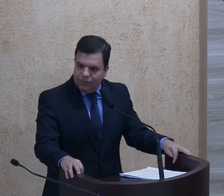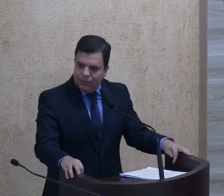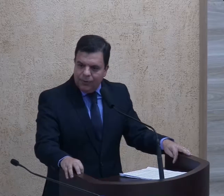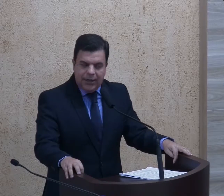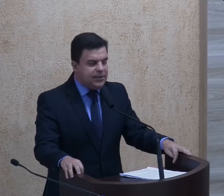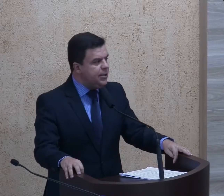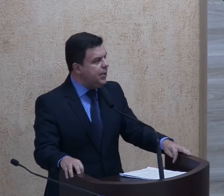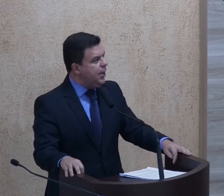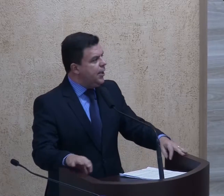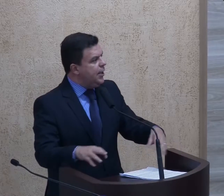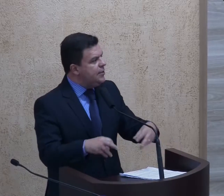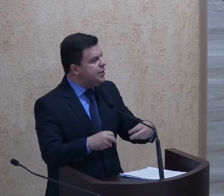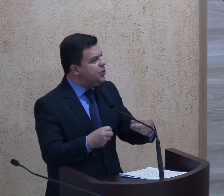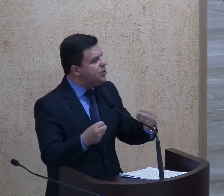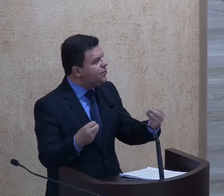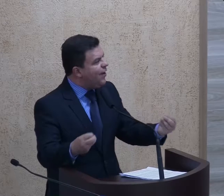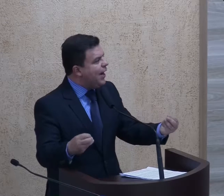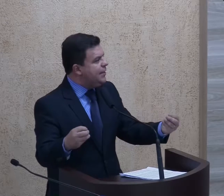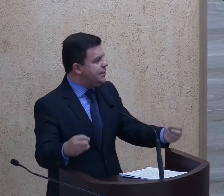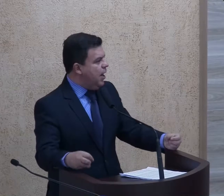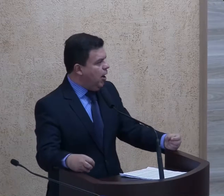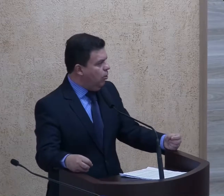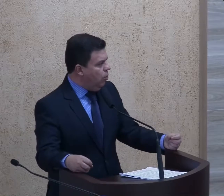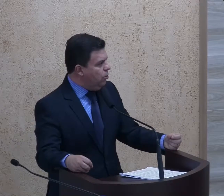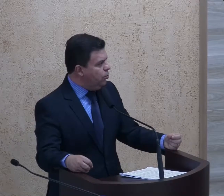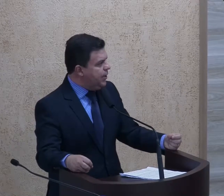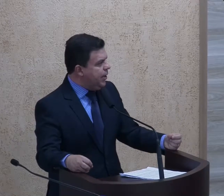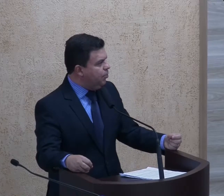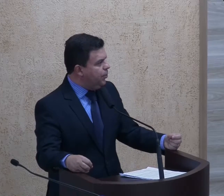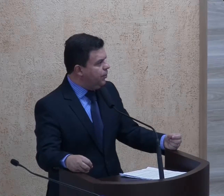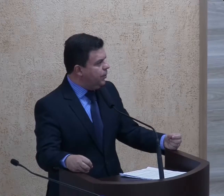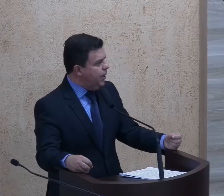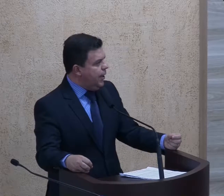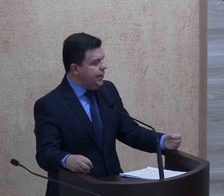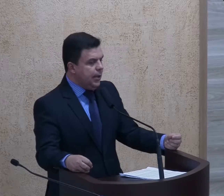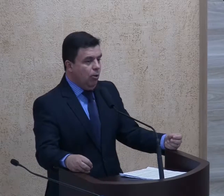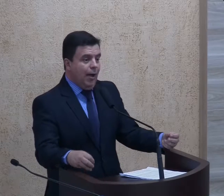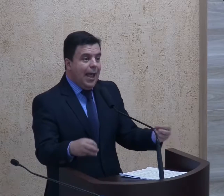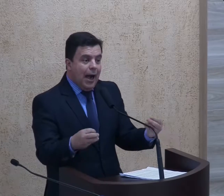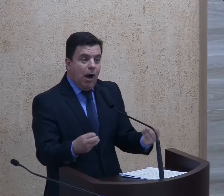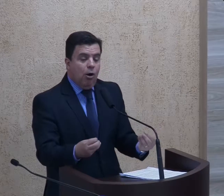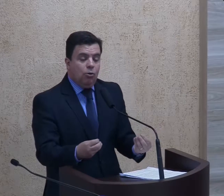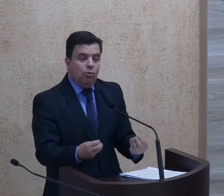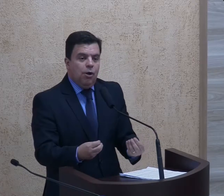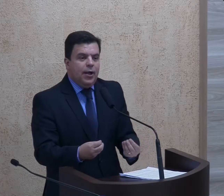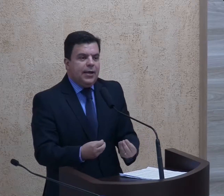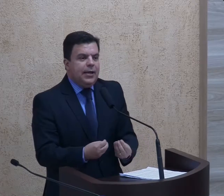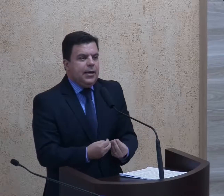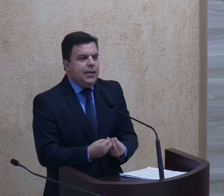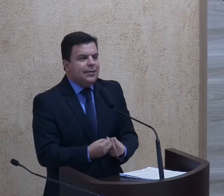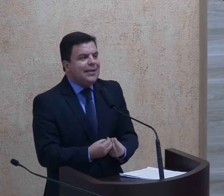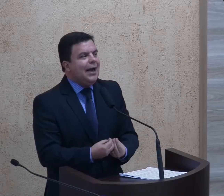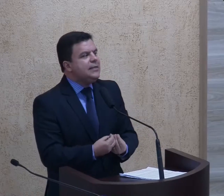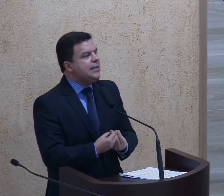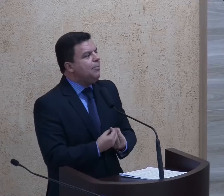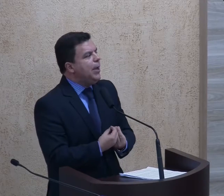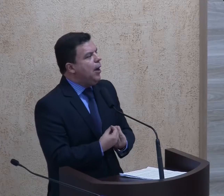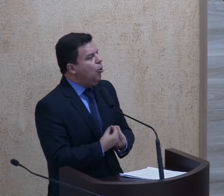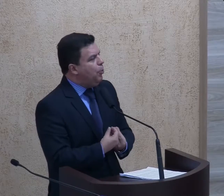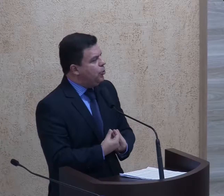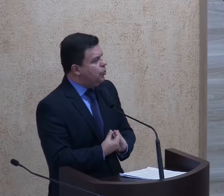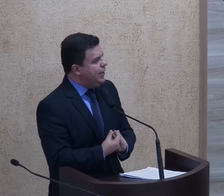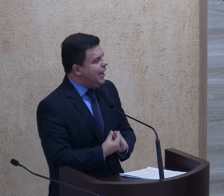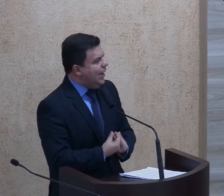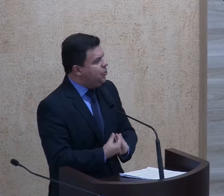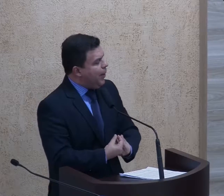biodegradável, que se desfaz ao longo do tempo. Então, é algo que traz também